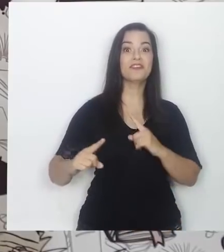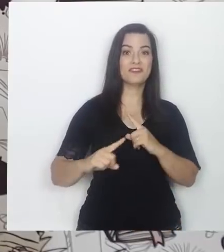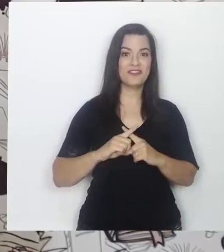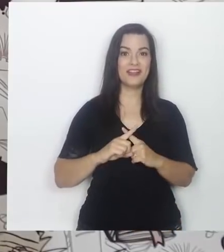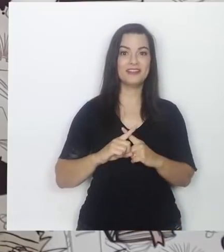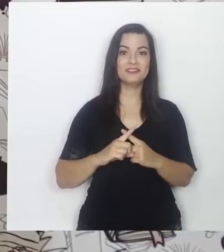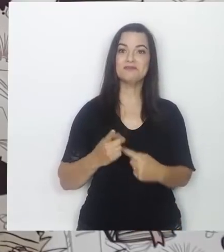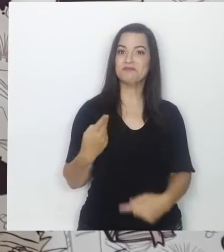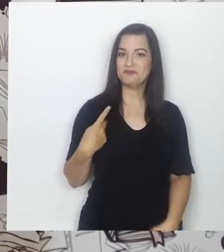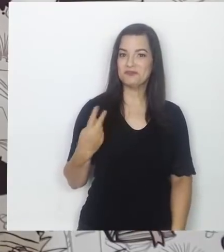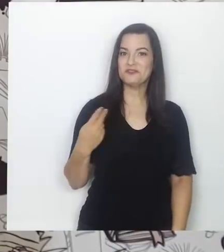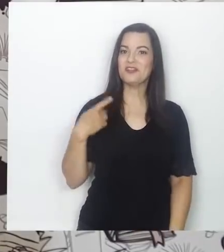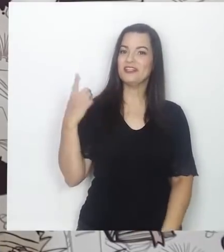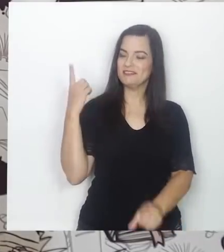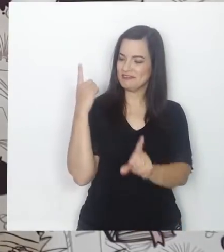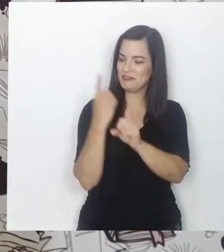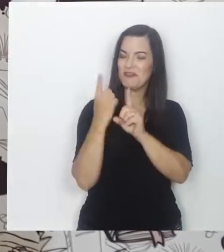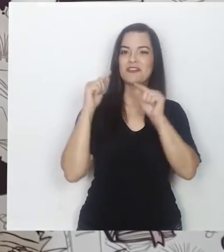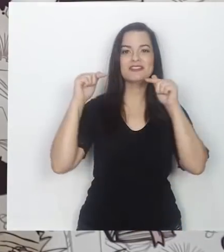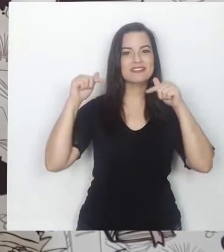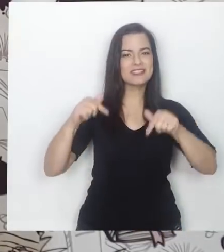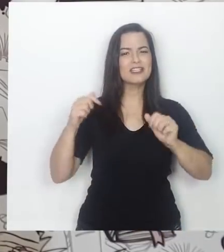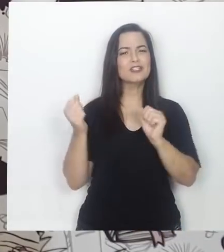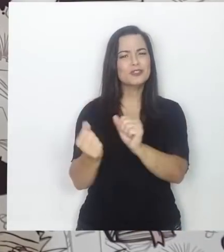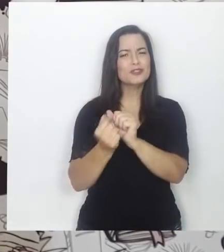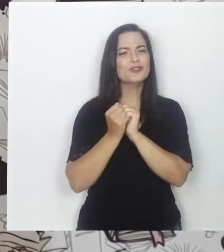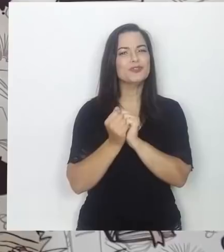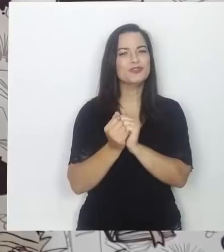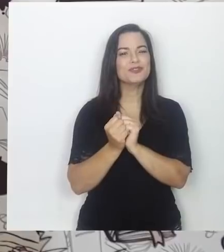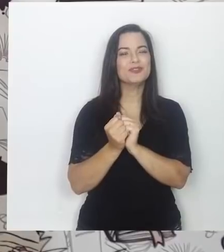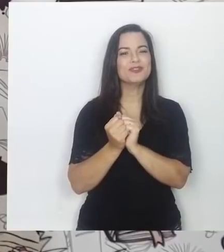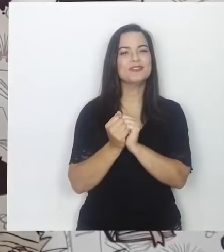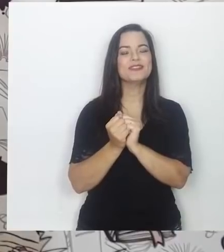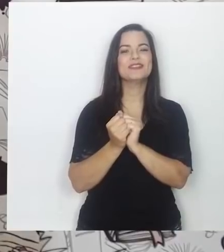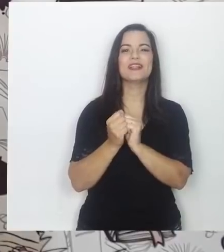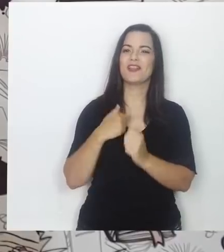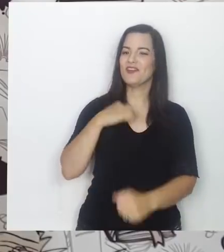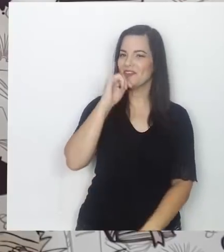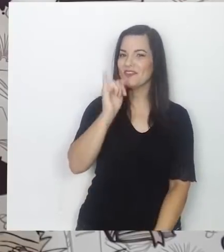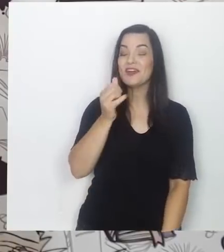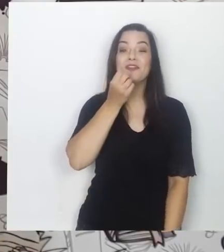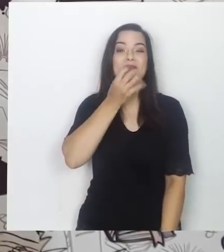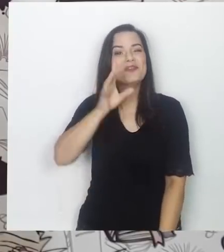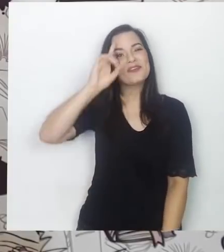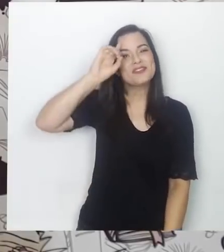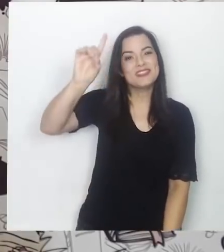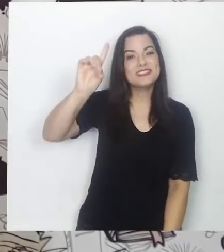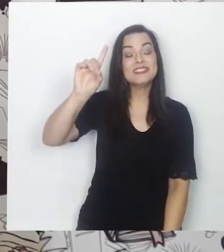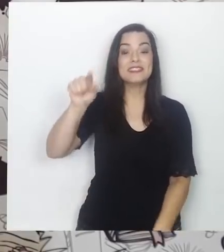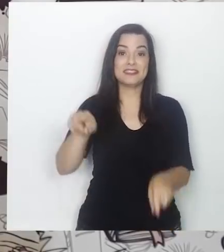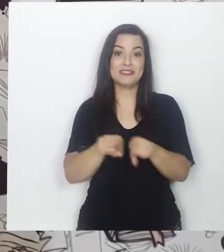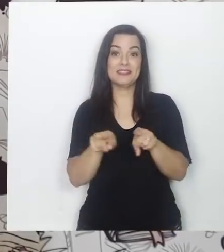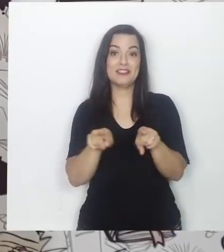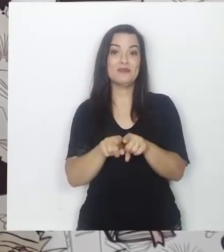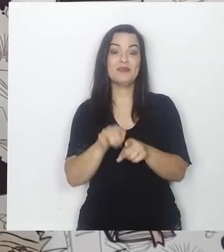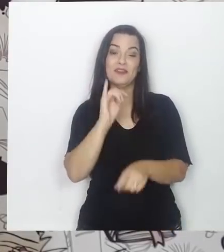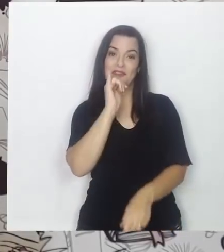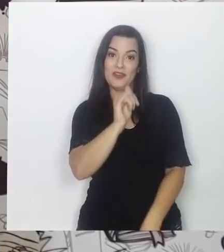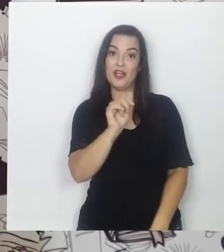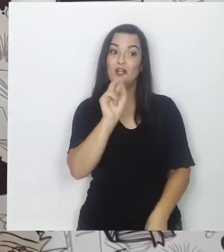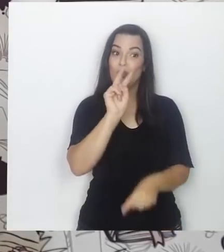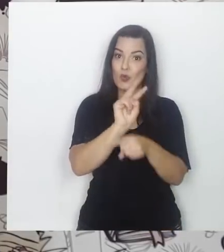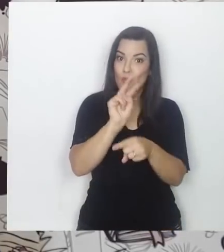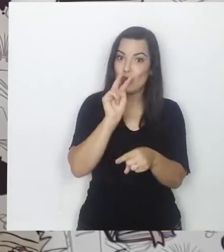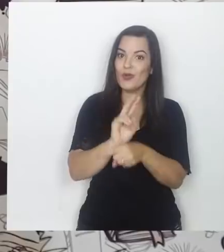151 vezes que nós estivemos aqui juntinhos. Com um bom dia, com um se cuidem e